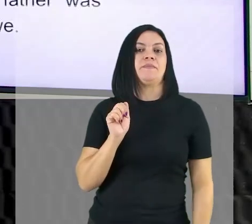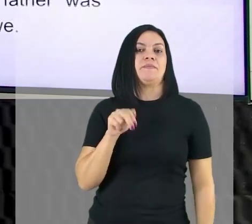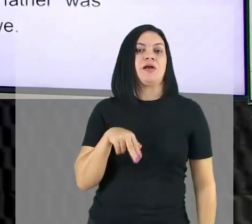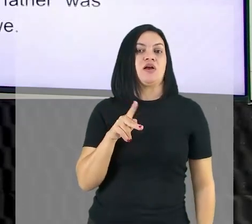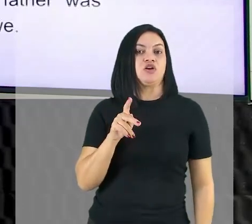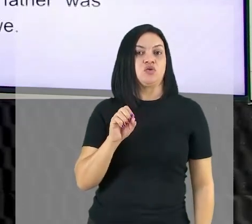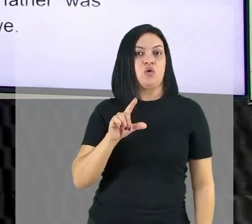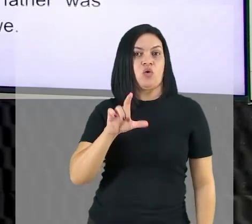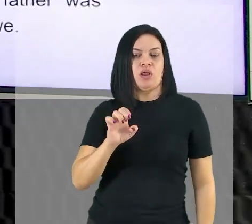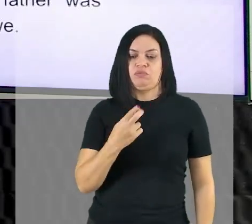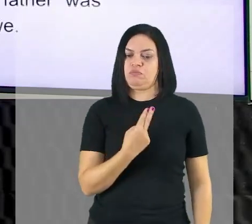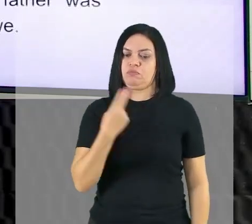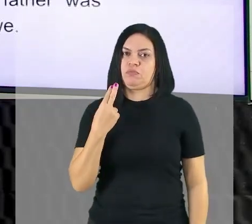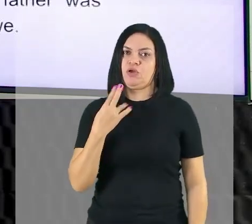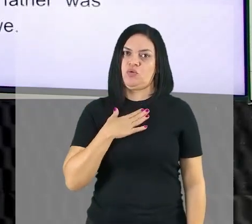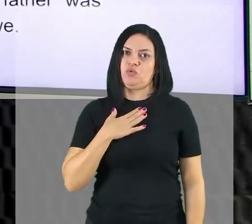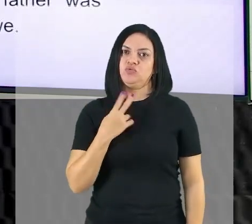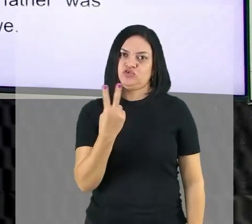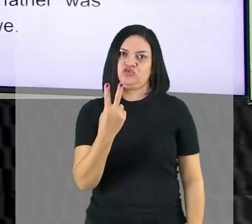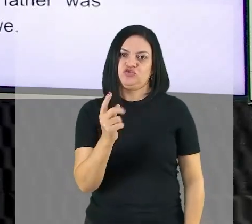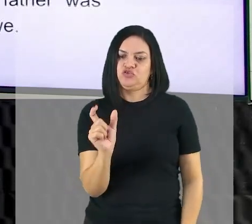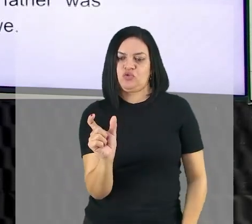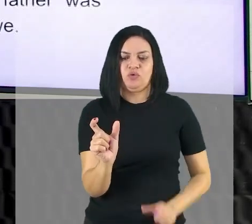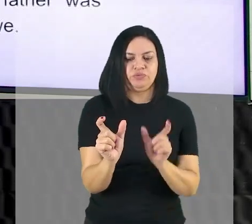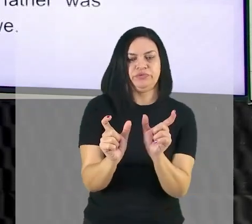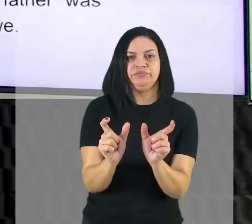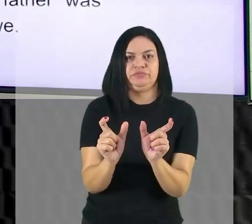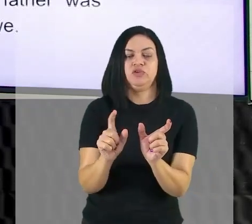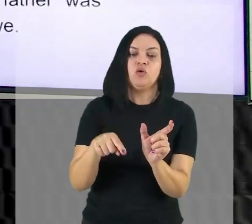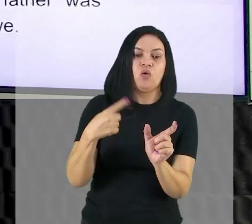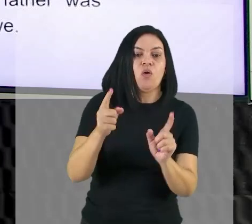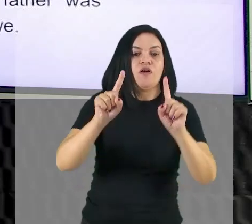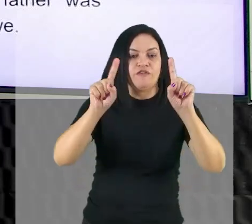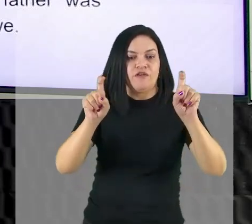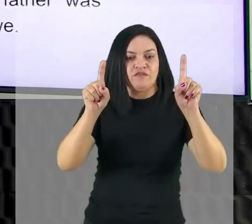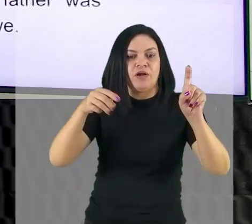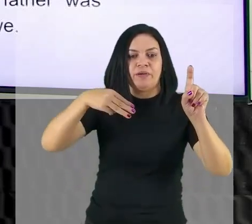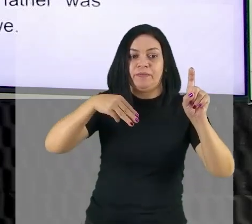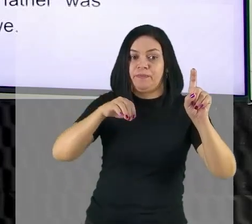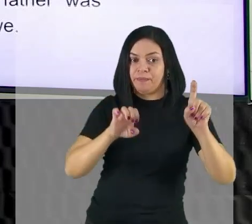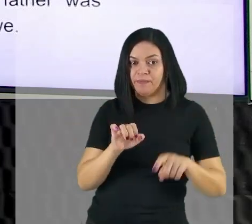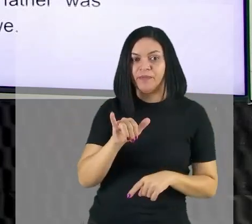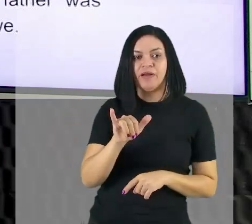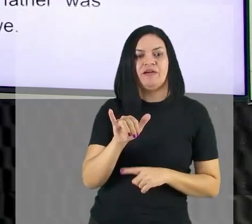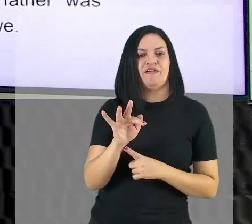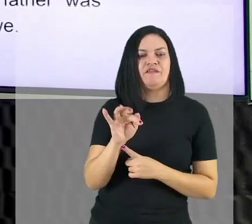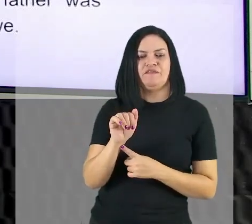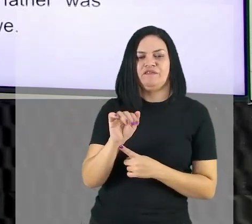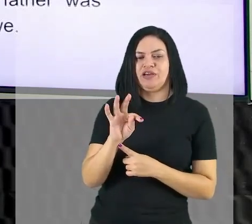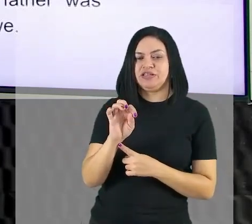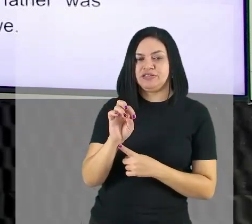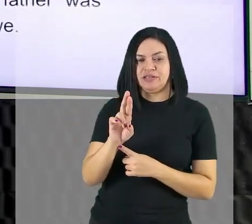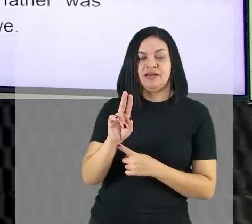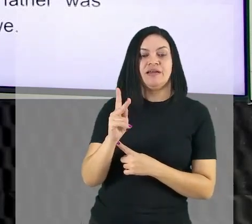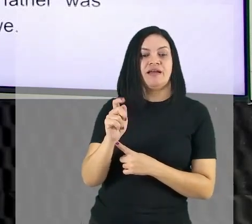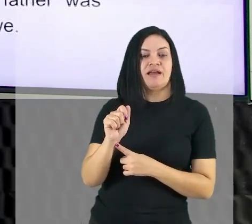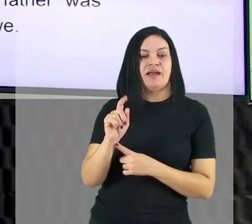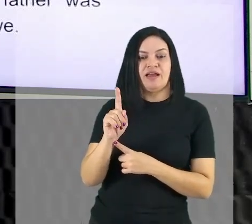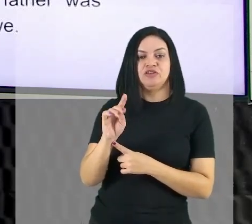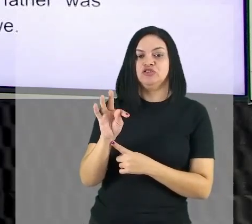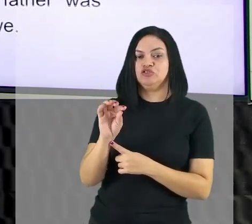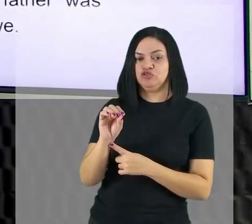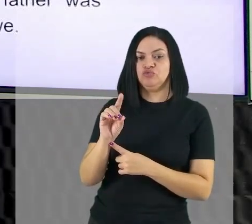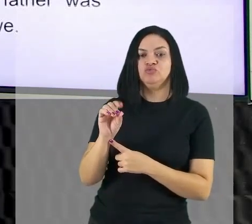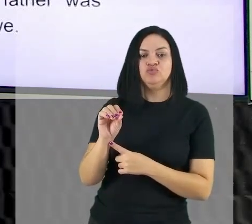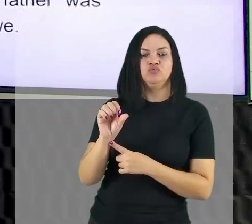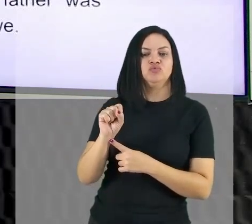pelo sobrenome. Abre aspas de novo para outra fala. My father had to do something different. All his life had to